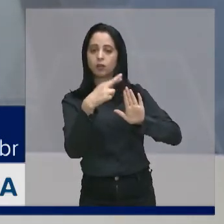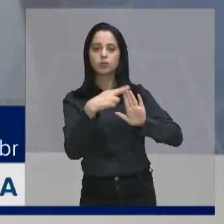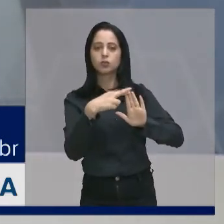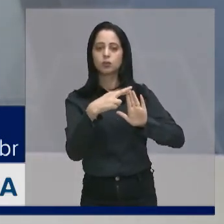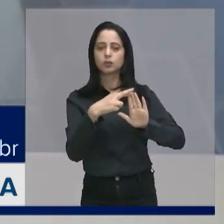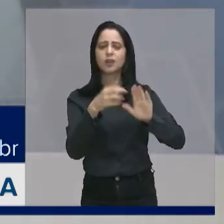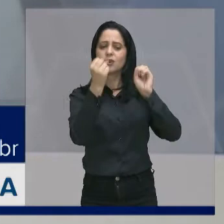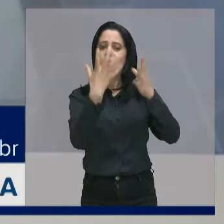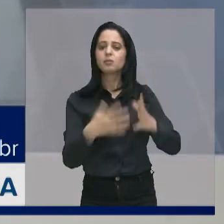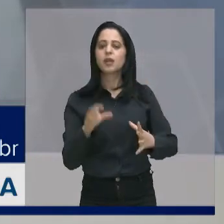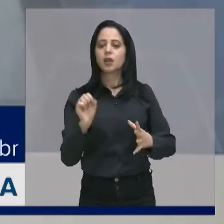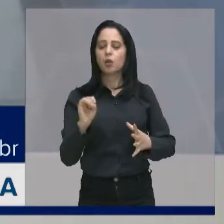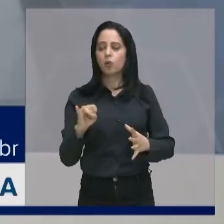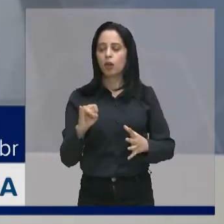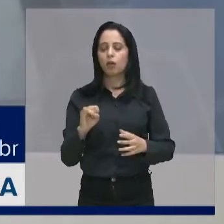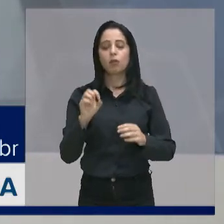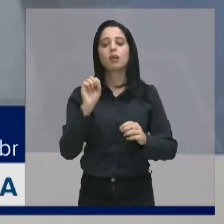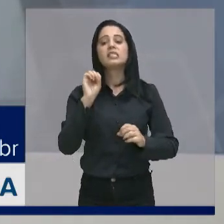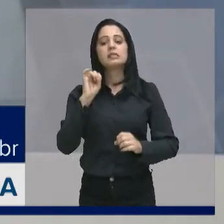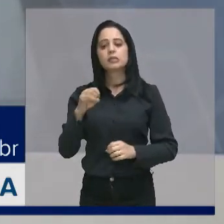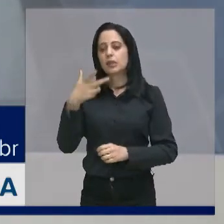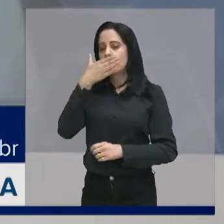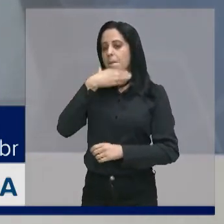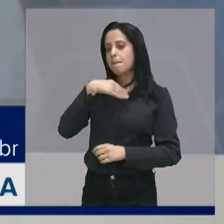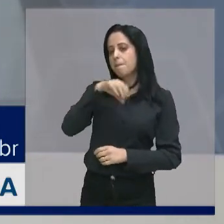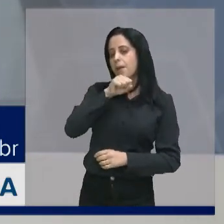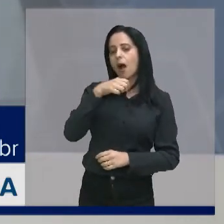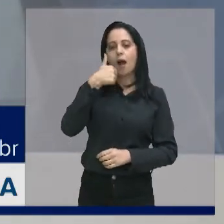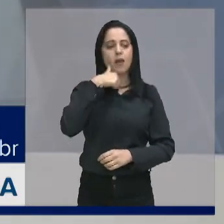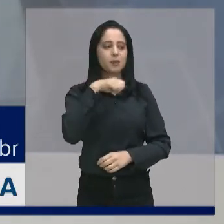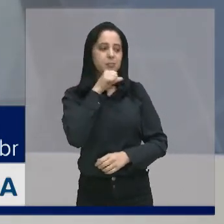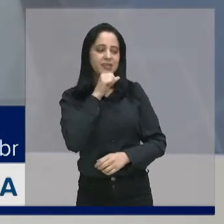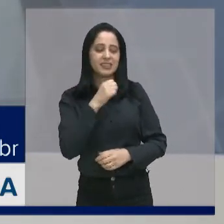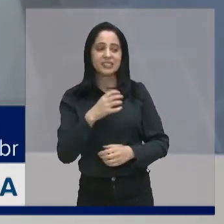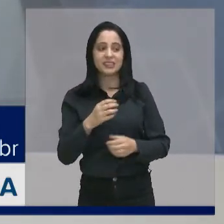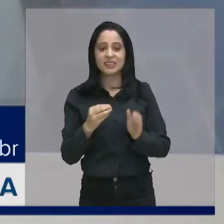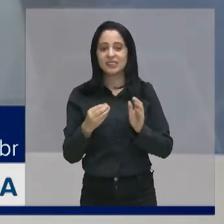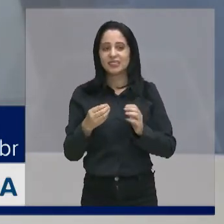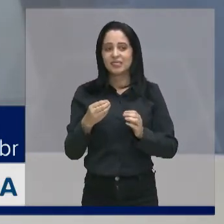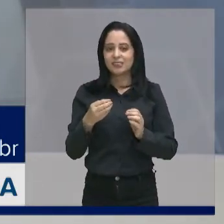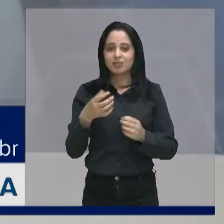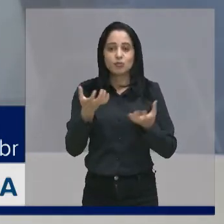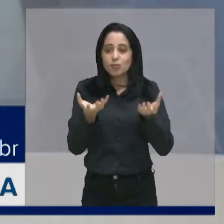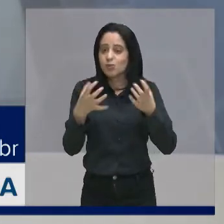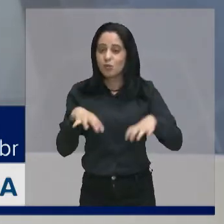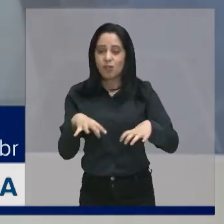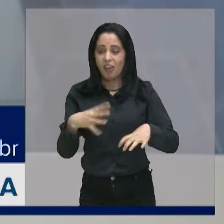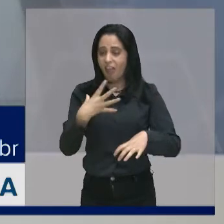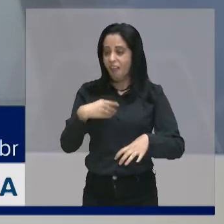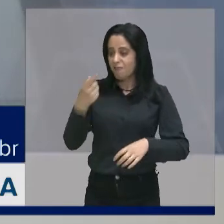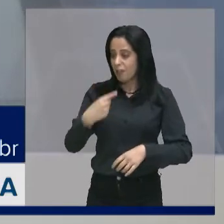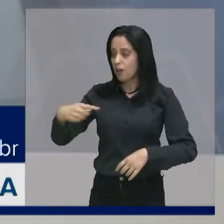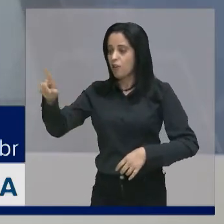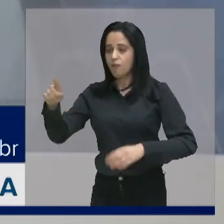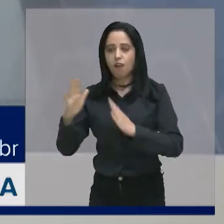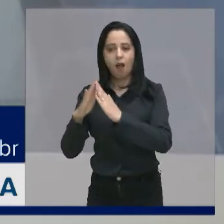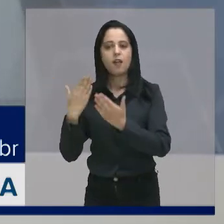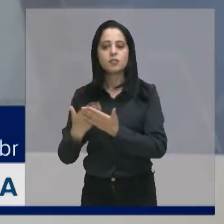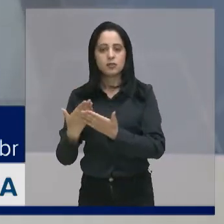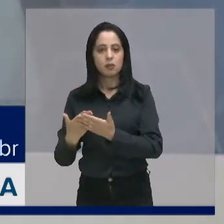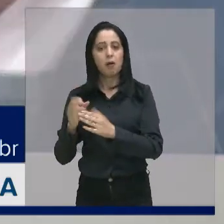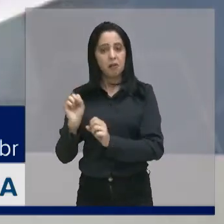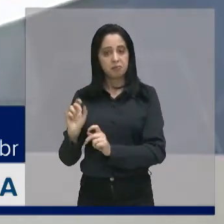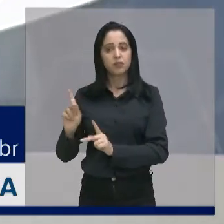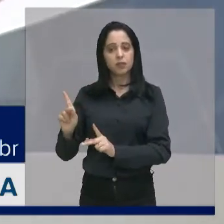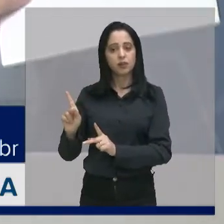que não se sente seguro, ele pode sim se manifestar e dizer que não quer mandar ainda seu filho para a escola.